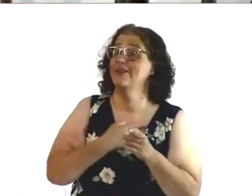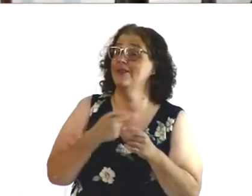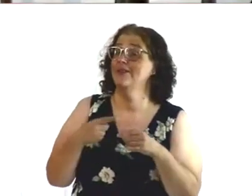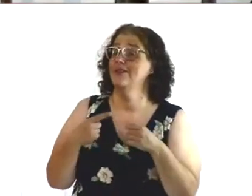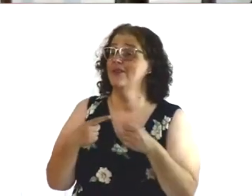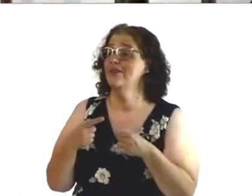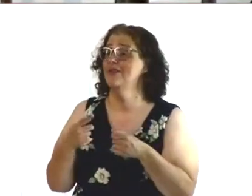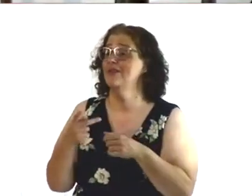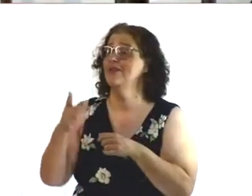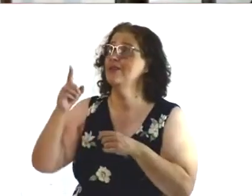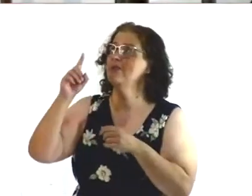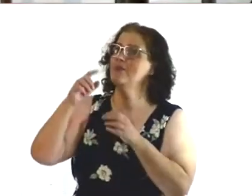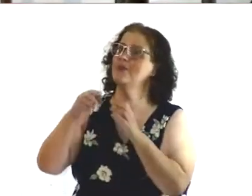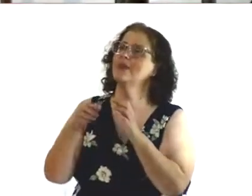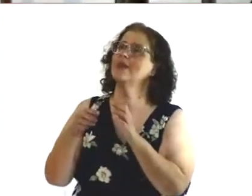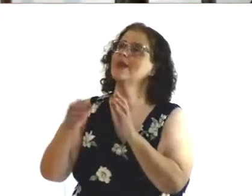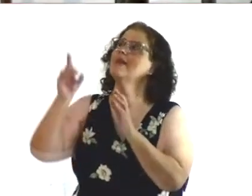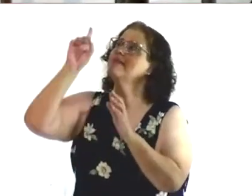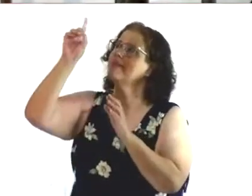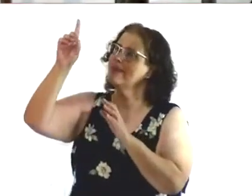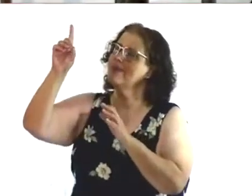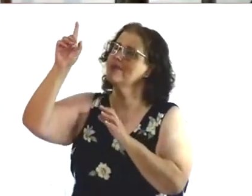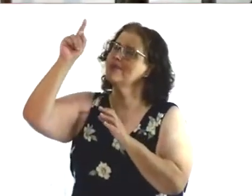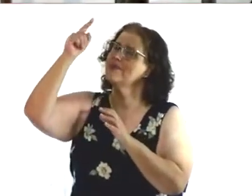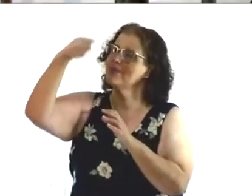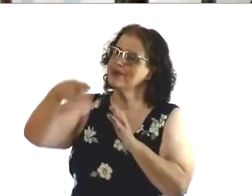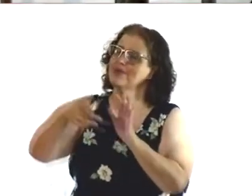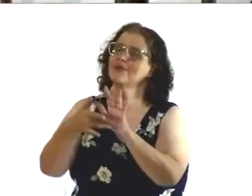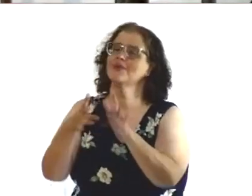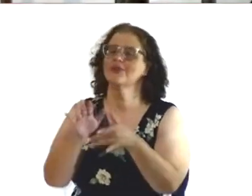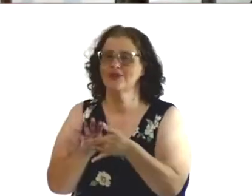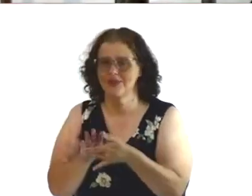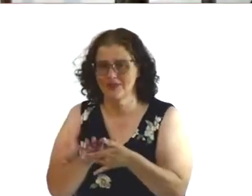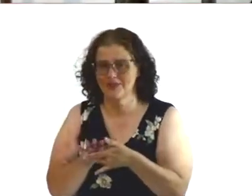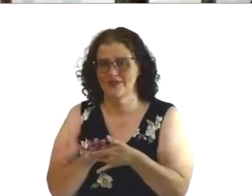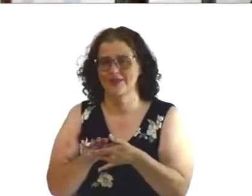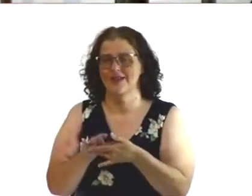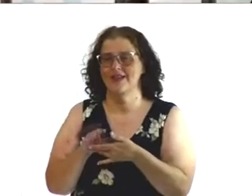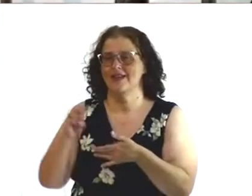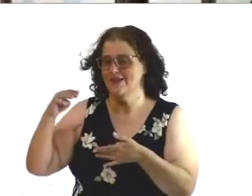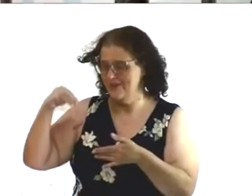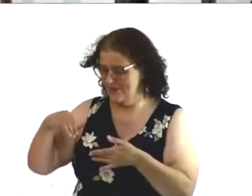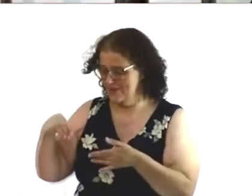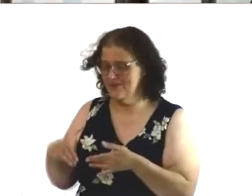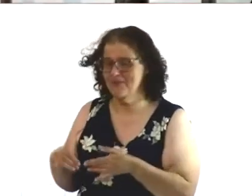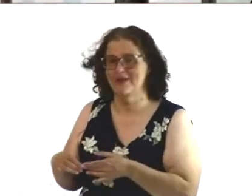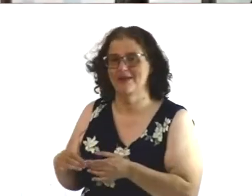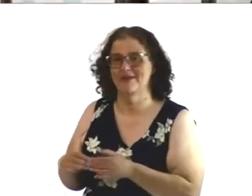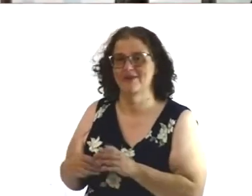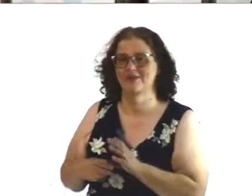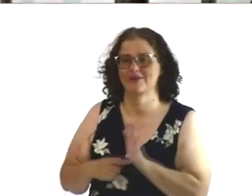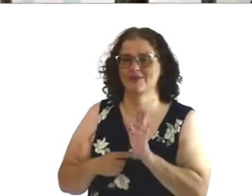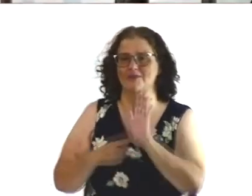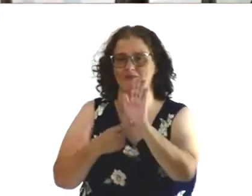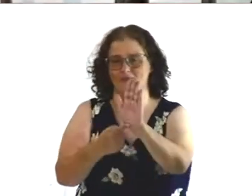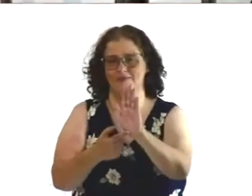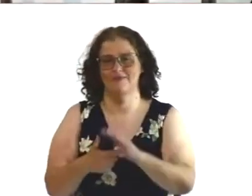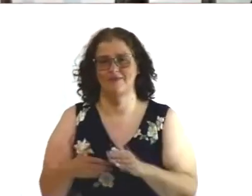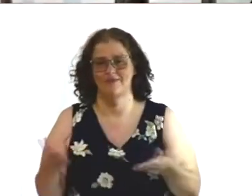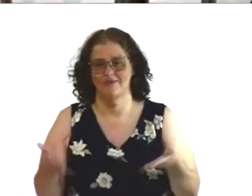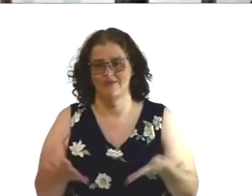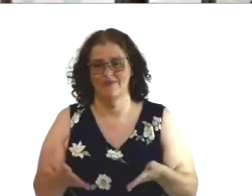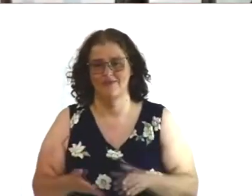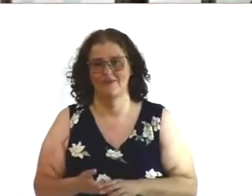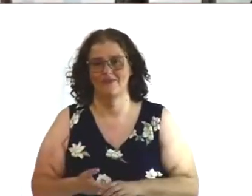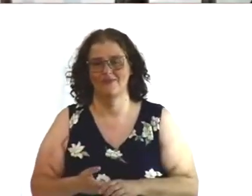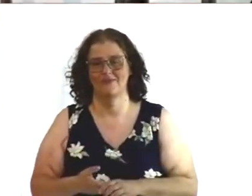Senhor Deus mandou Jesus naquele tempo e os magos representaram essa busca então? Uma das aplicações é fazer